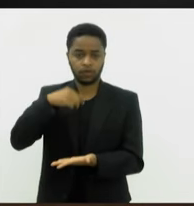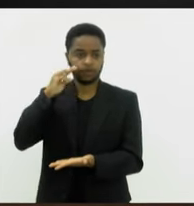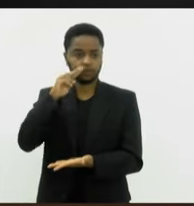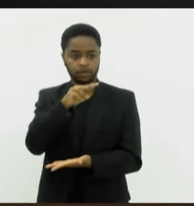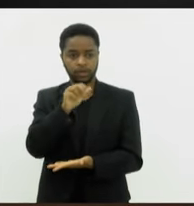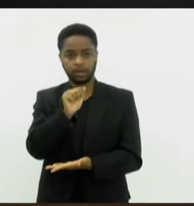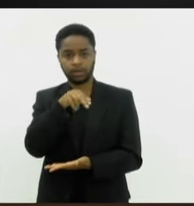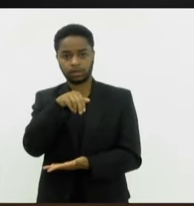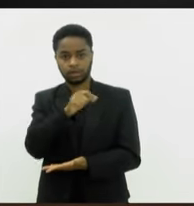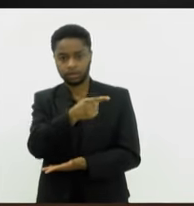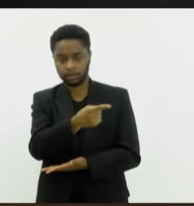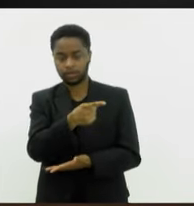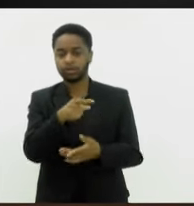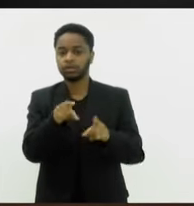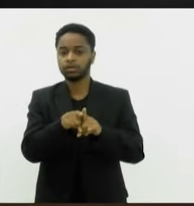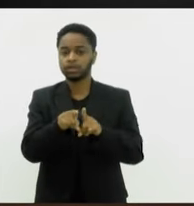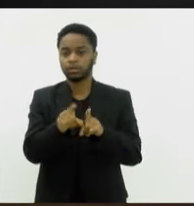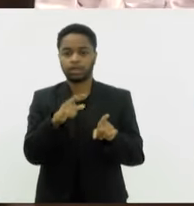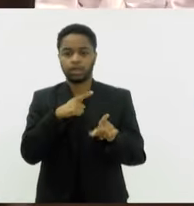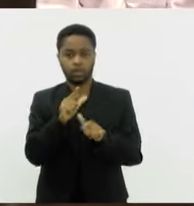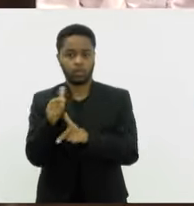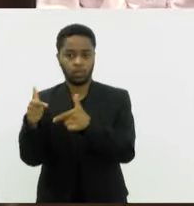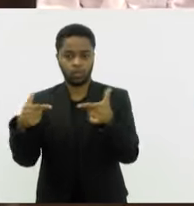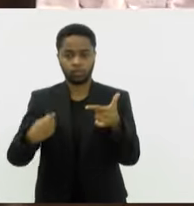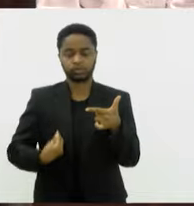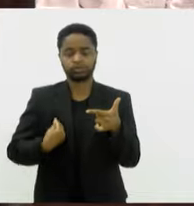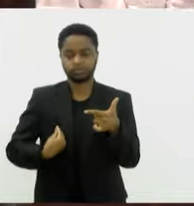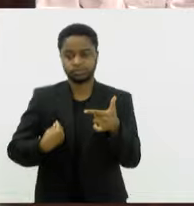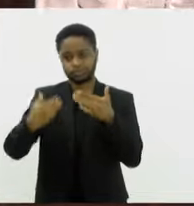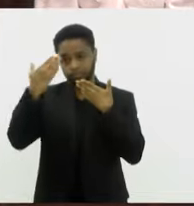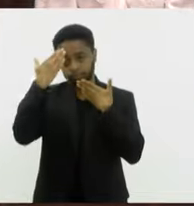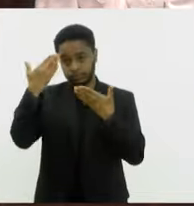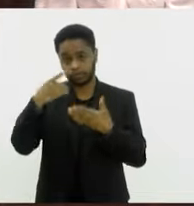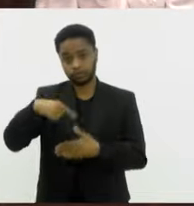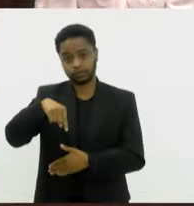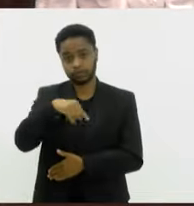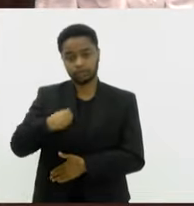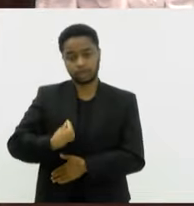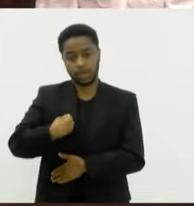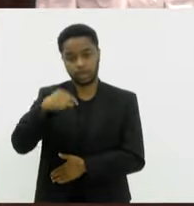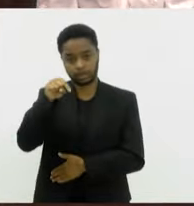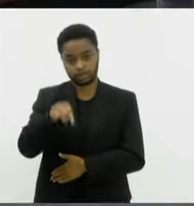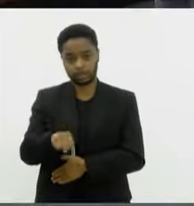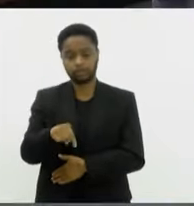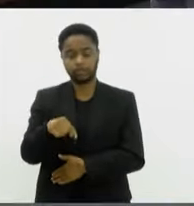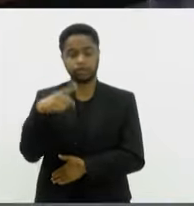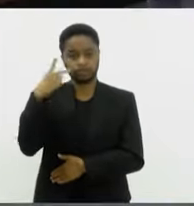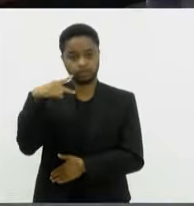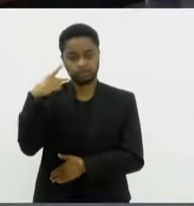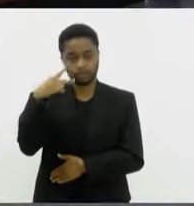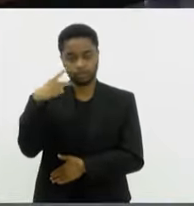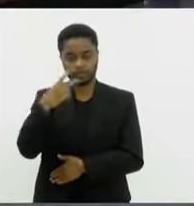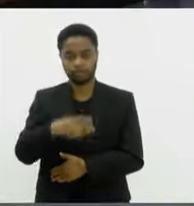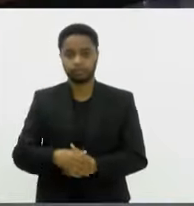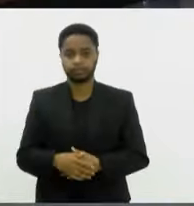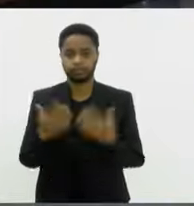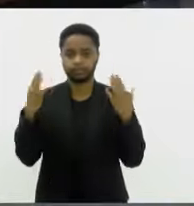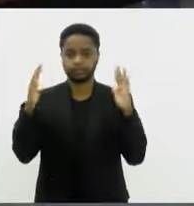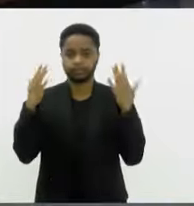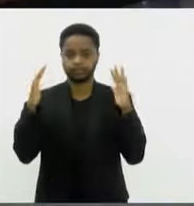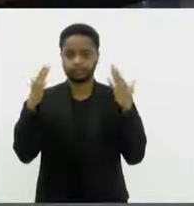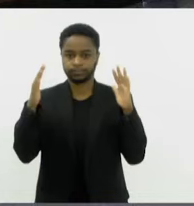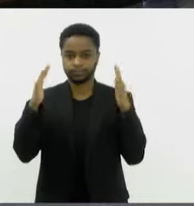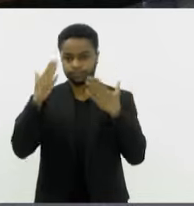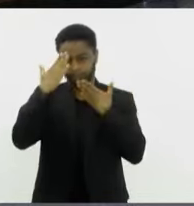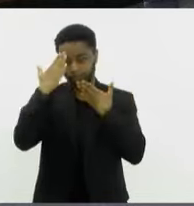luz e e mais outras que estão aí presente muito obrigado pela presença de vocês vereadoras Muito